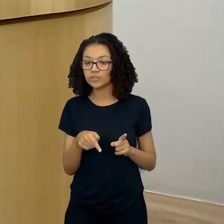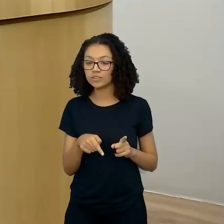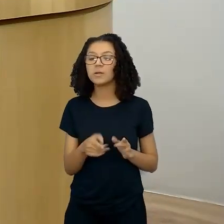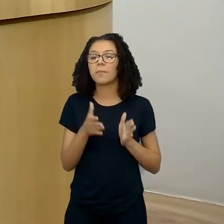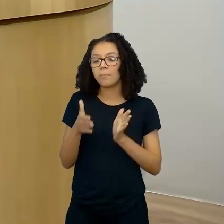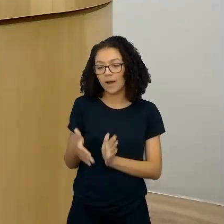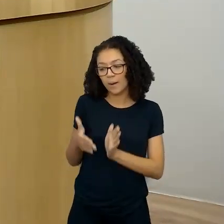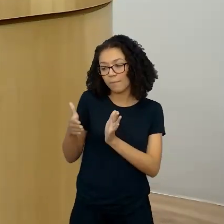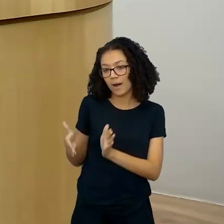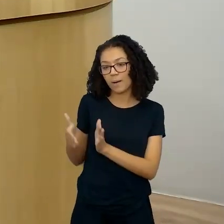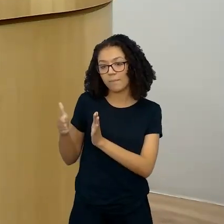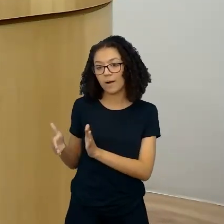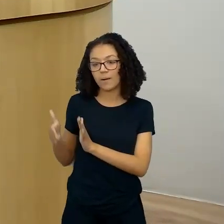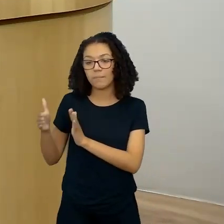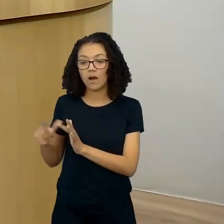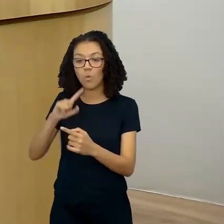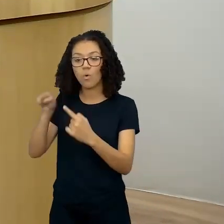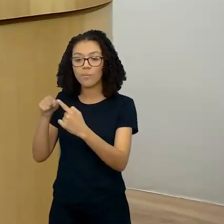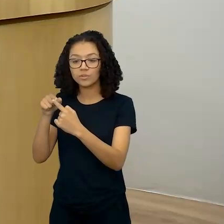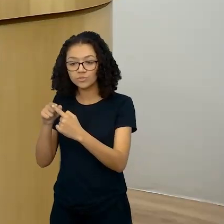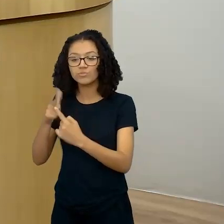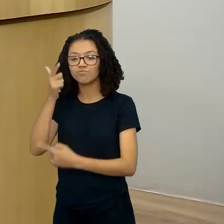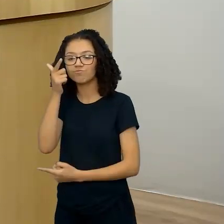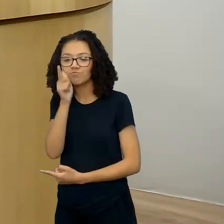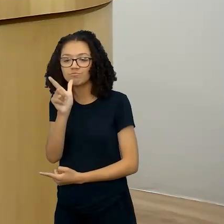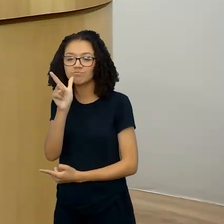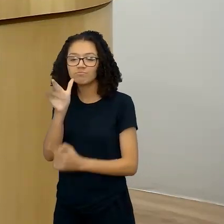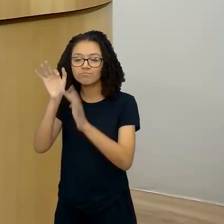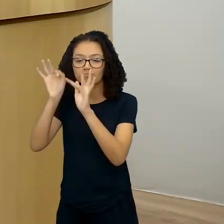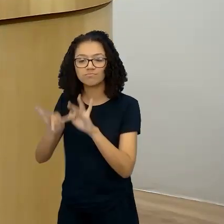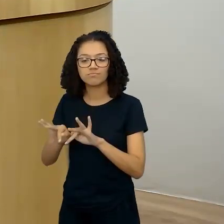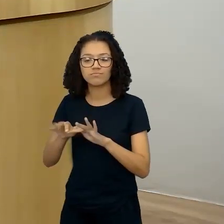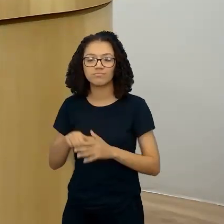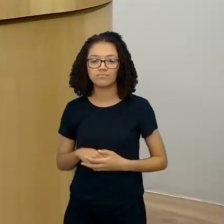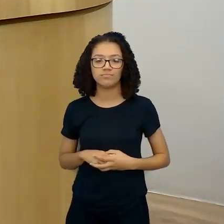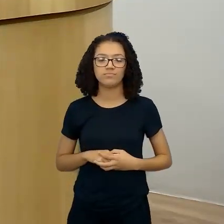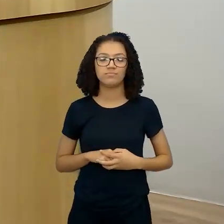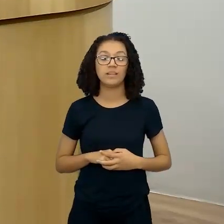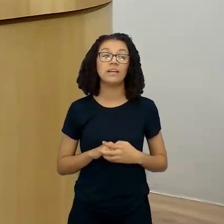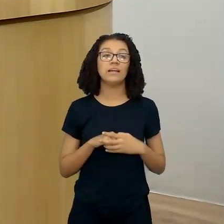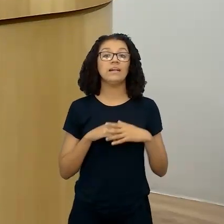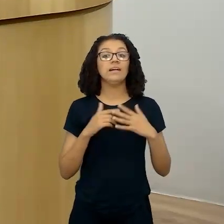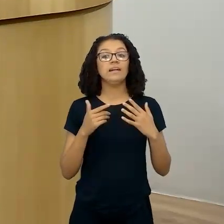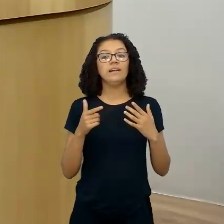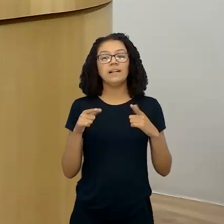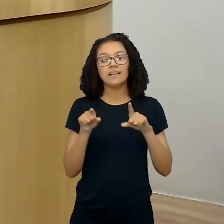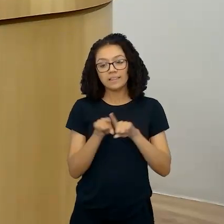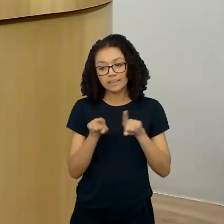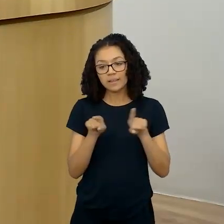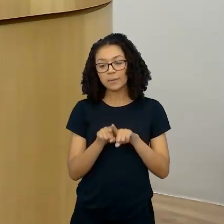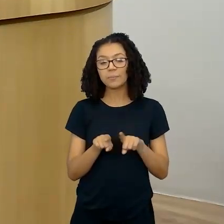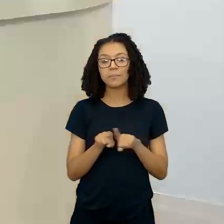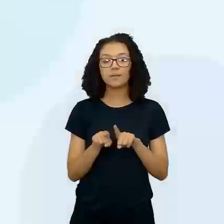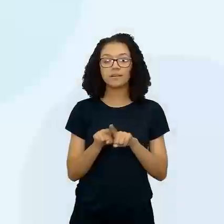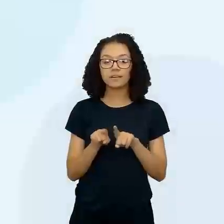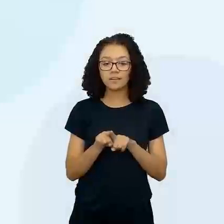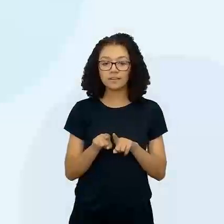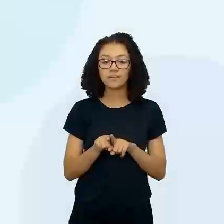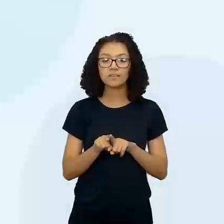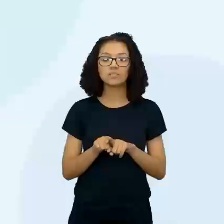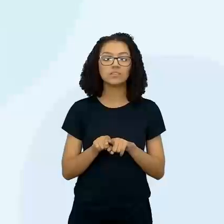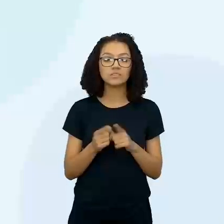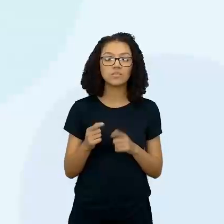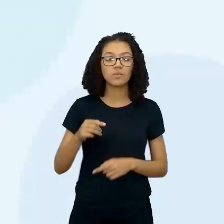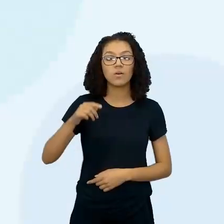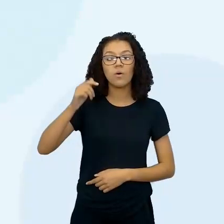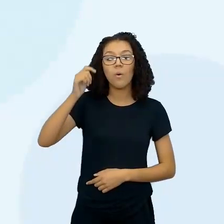que se pretende. Muito bom. E aí, para a gente falar um pouquinho sobre as mulheres na ciência, né? Que